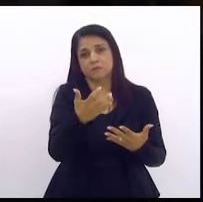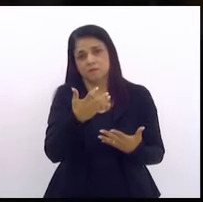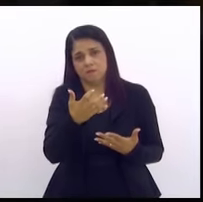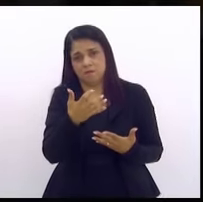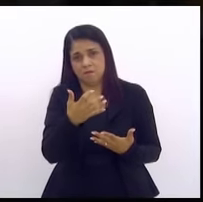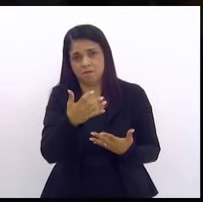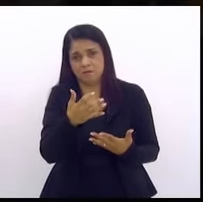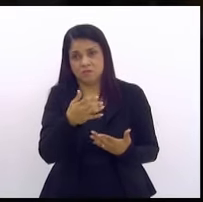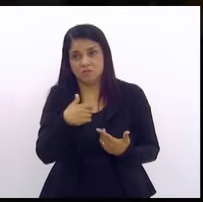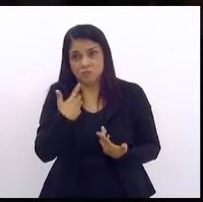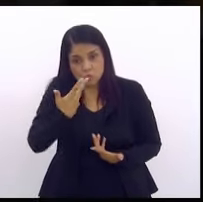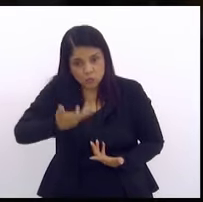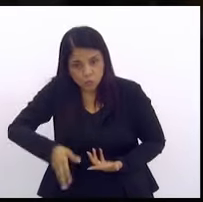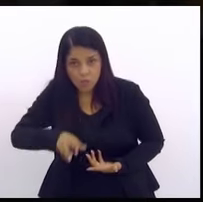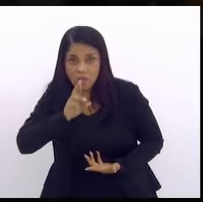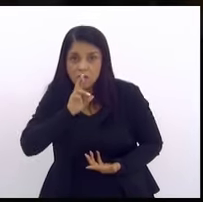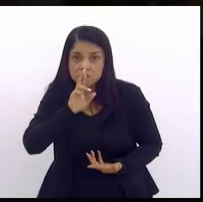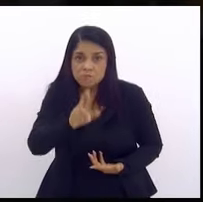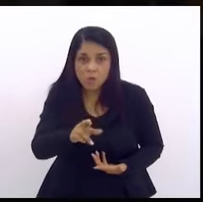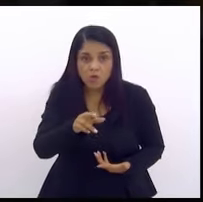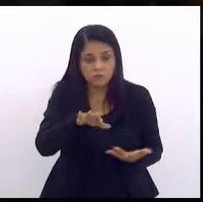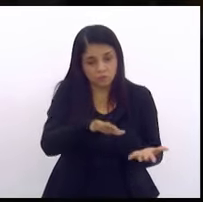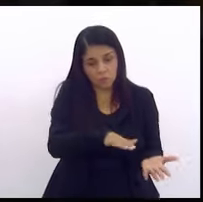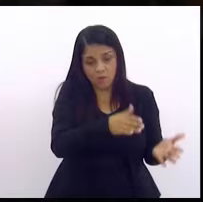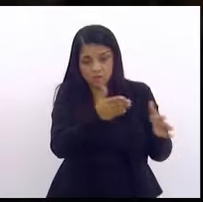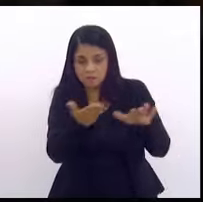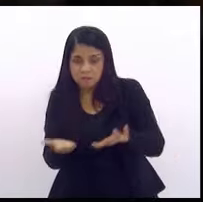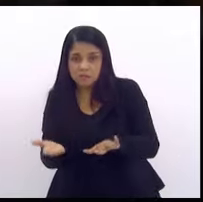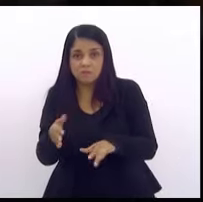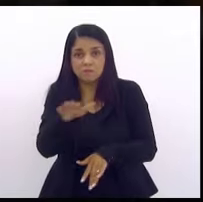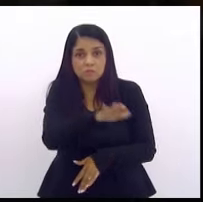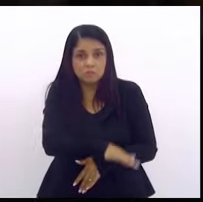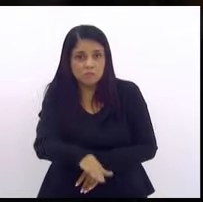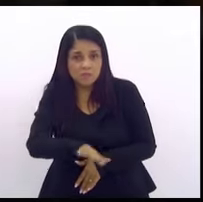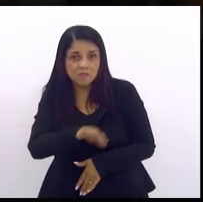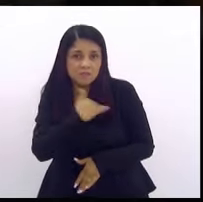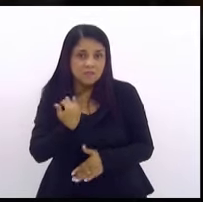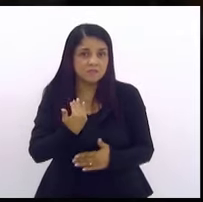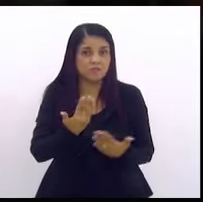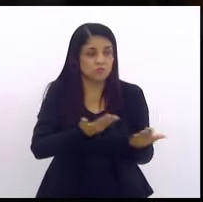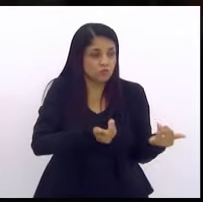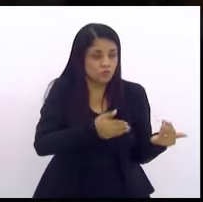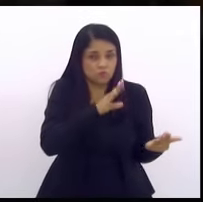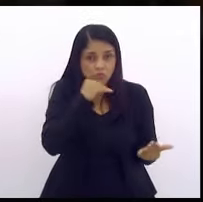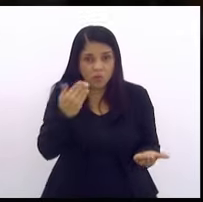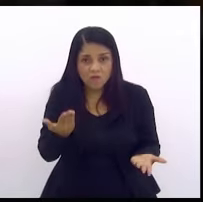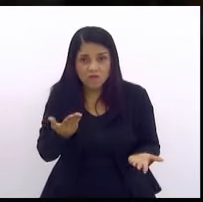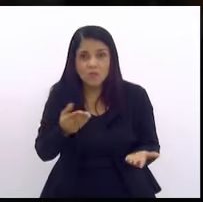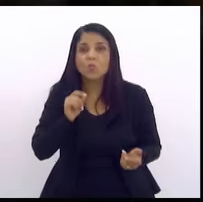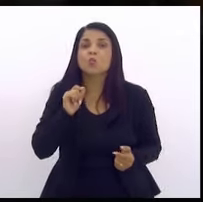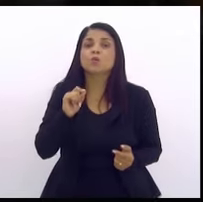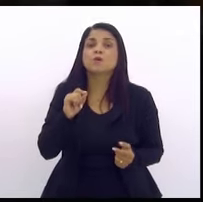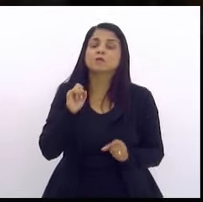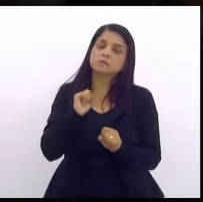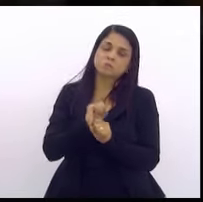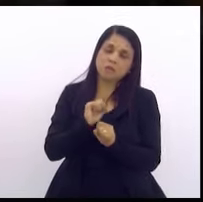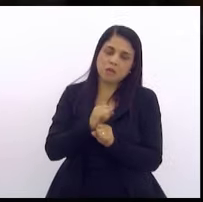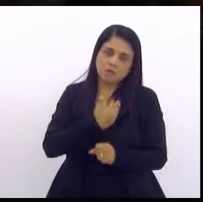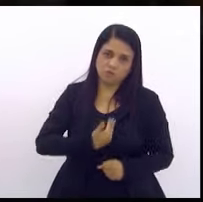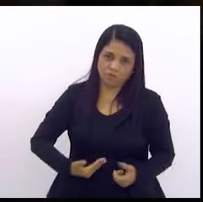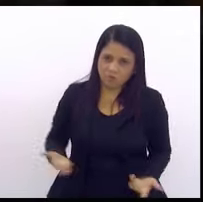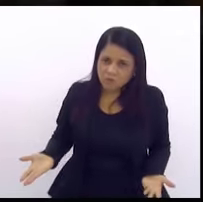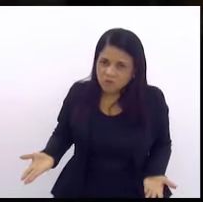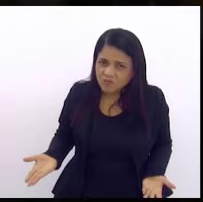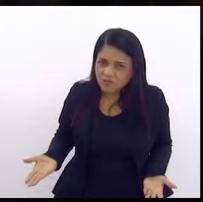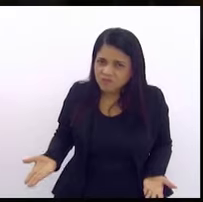não quer nos dar resposta diante de um assassinato de uma criança e um adolescente, o que esperar de um governador como esse?